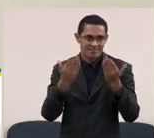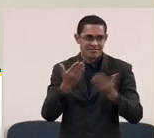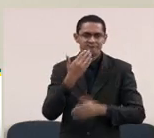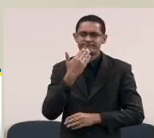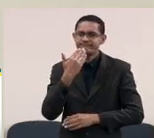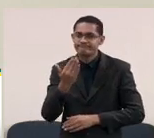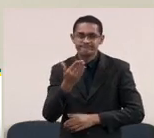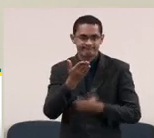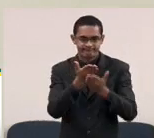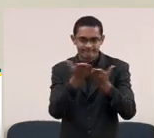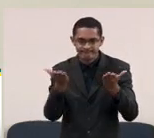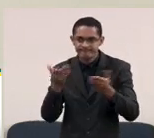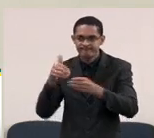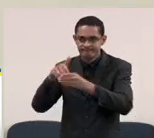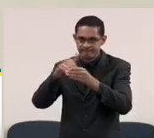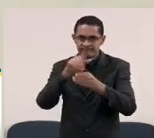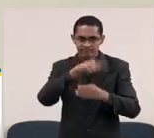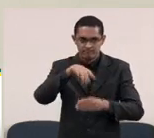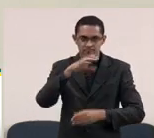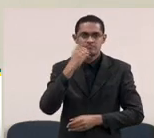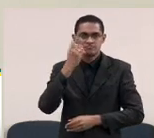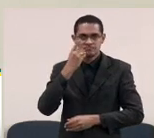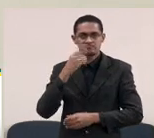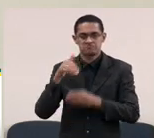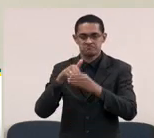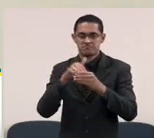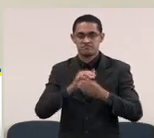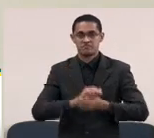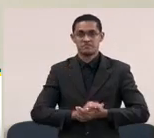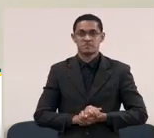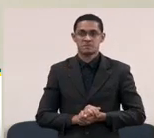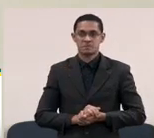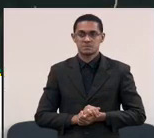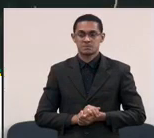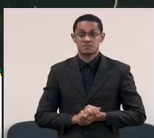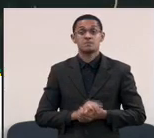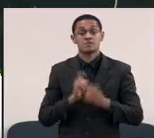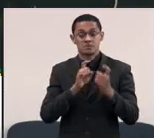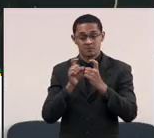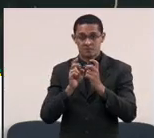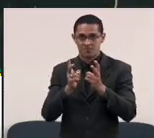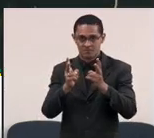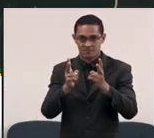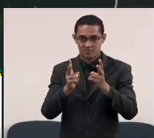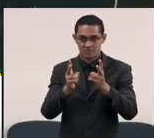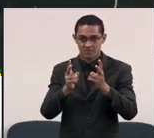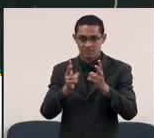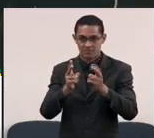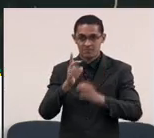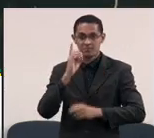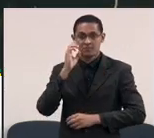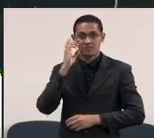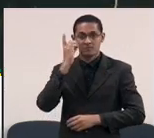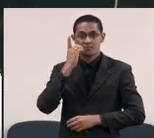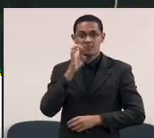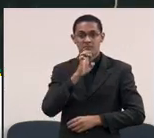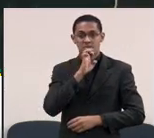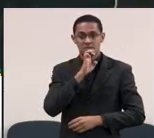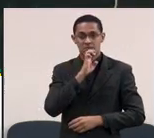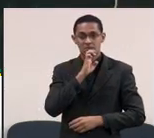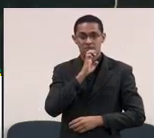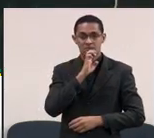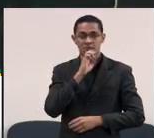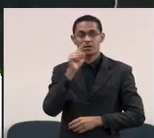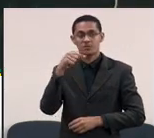a aprovação dos nobres colegas. Continua em discussão. Palavra, senhor presidente. A palavra, deputada Edna Uzei,